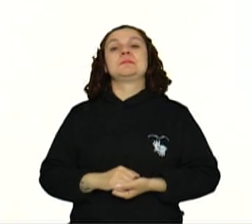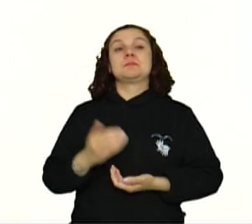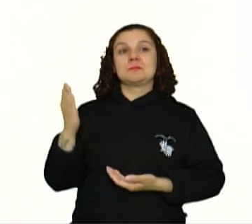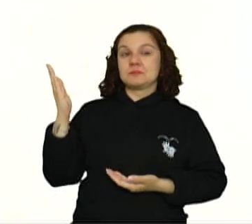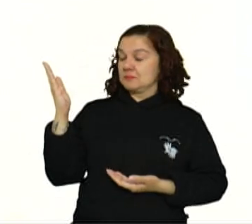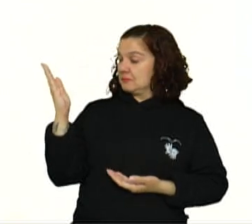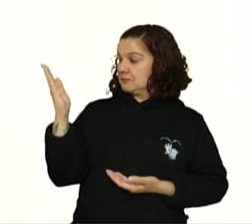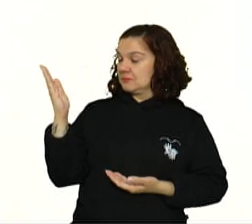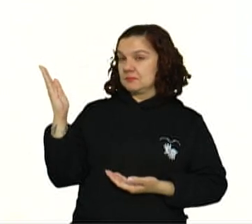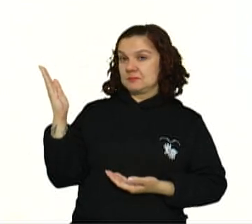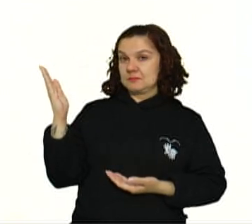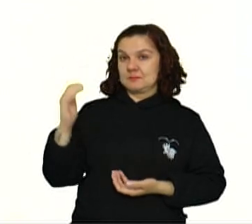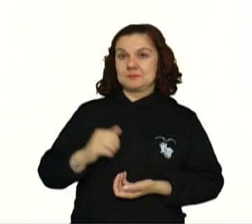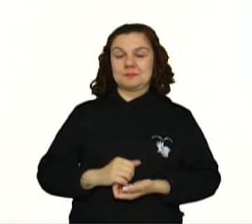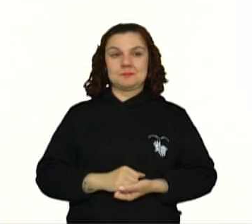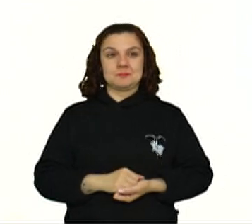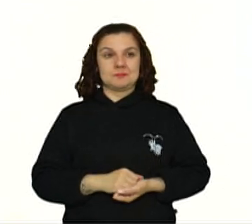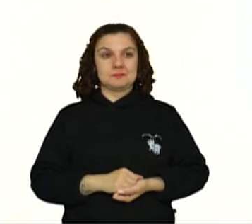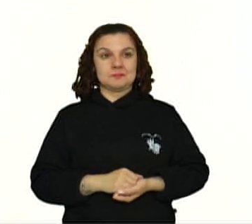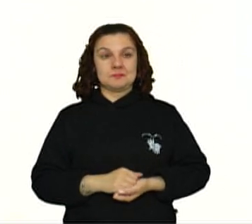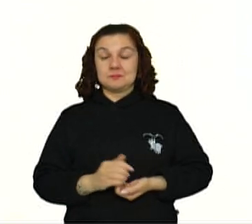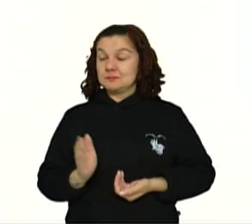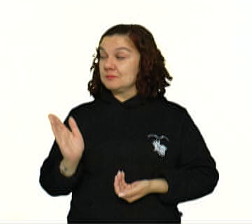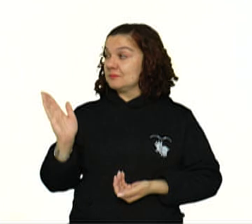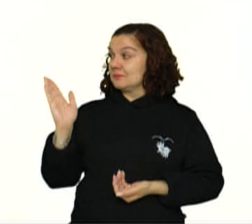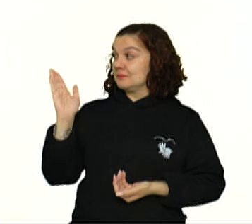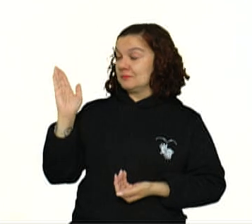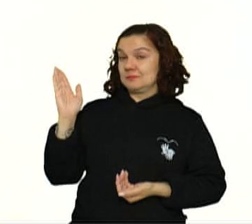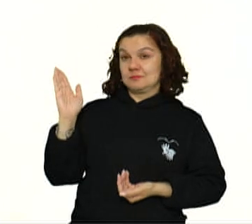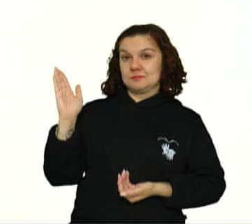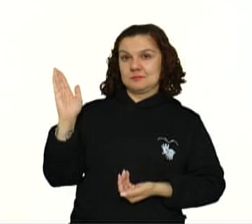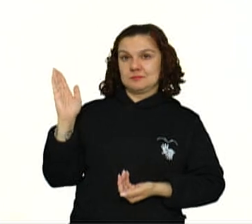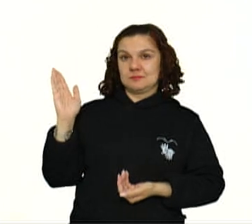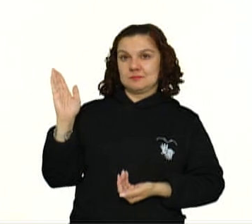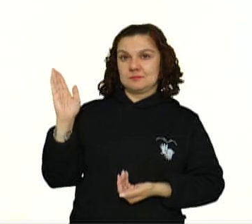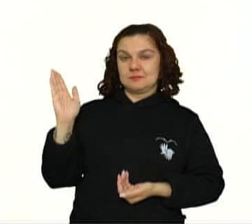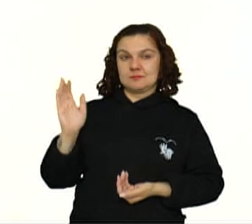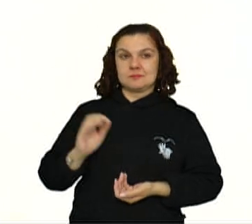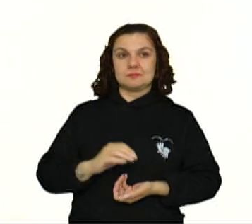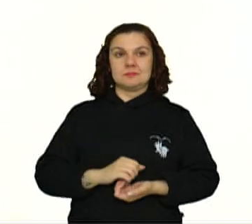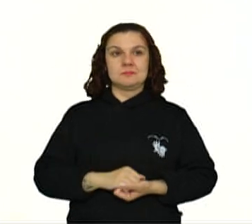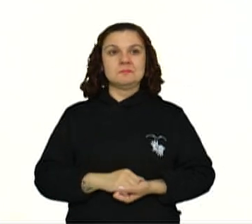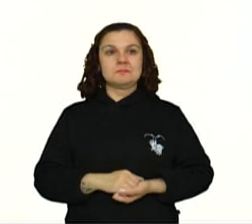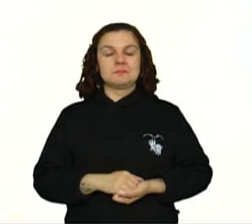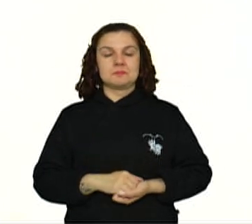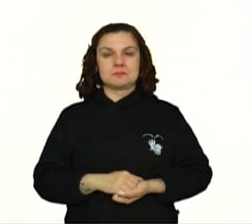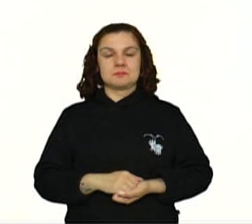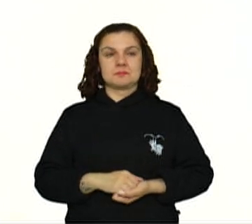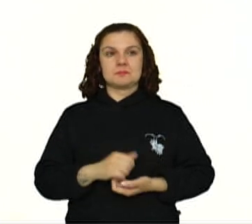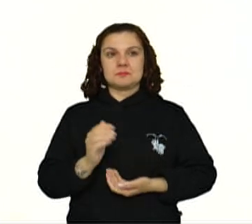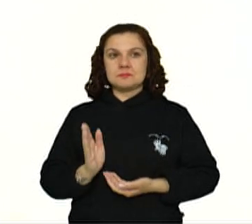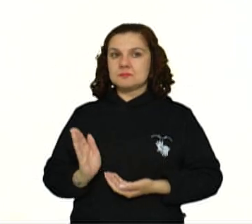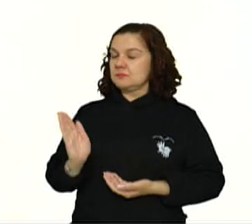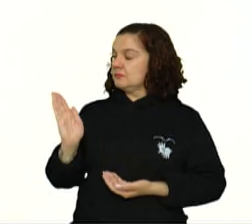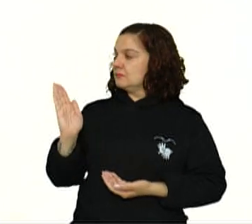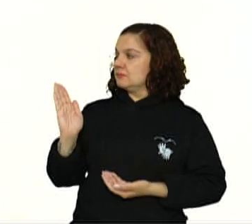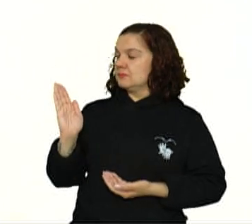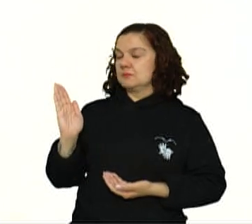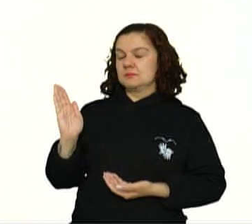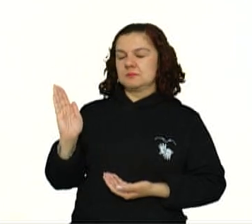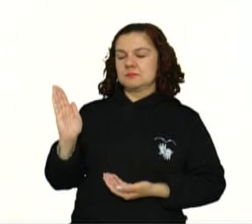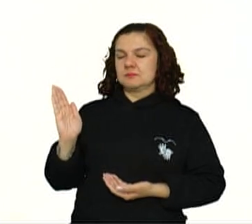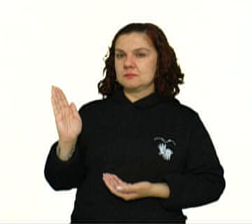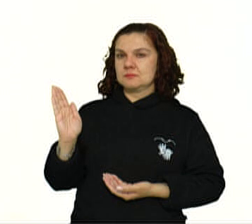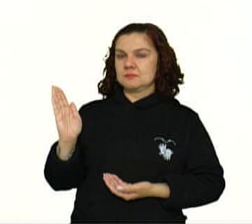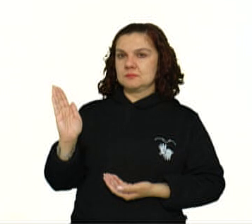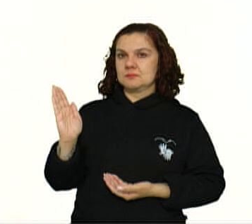Havia crianças nas janelas. Havia conseguido a tão sonhada promoção. Houve